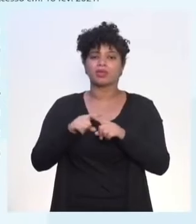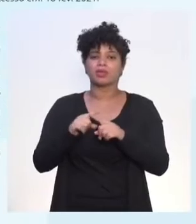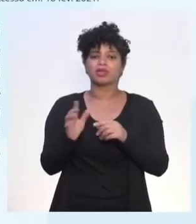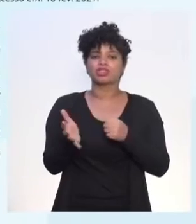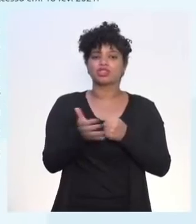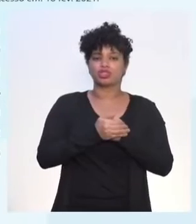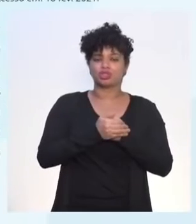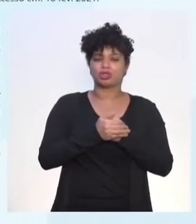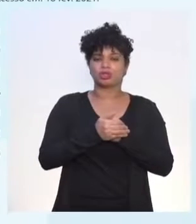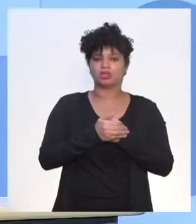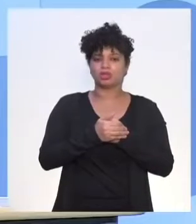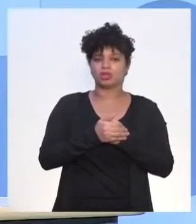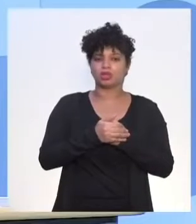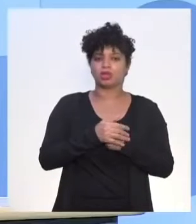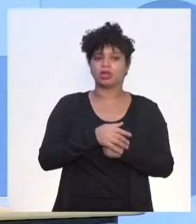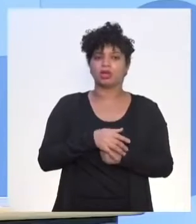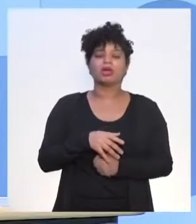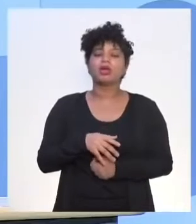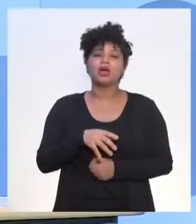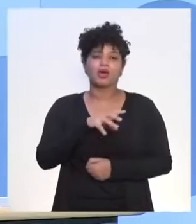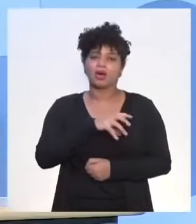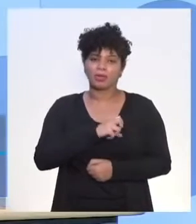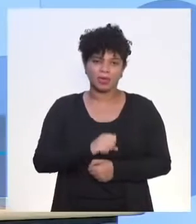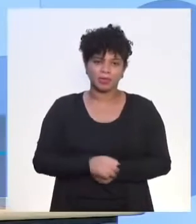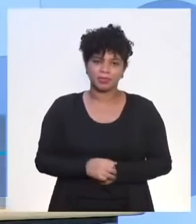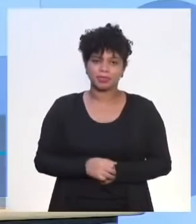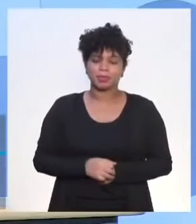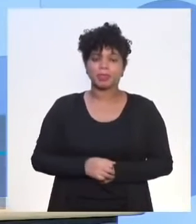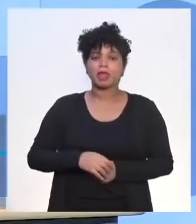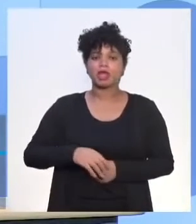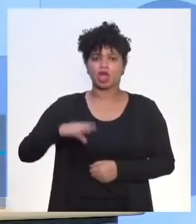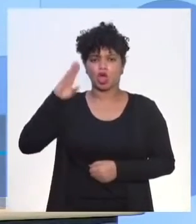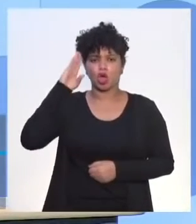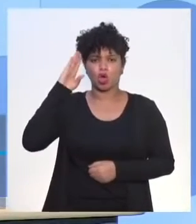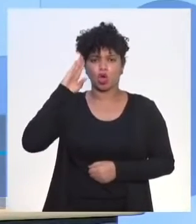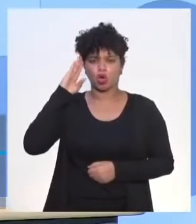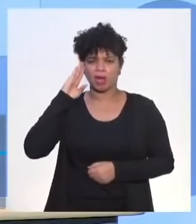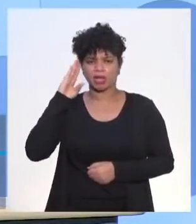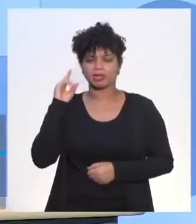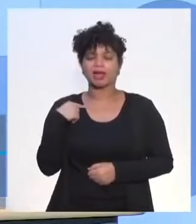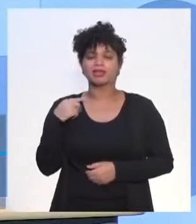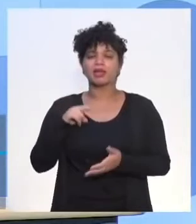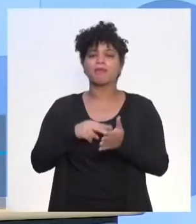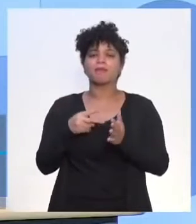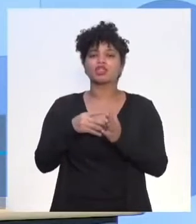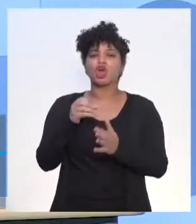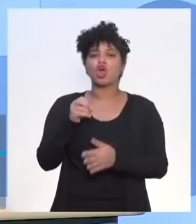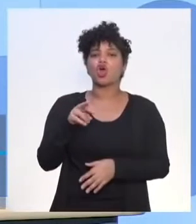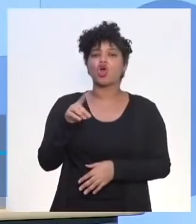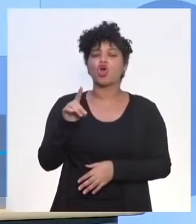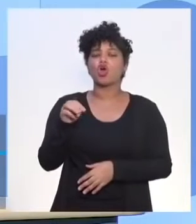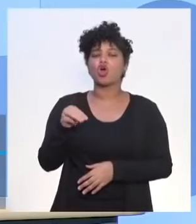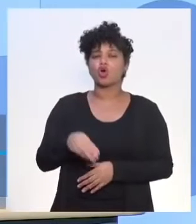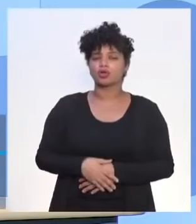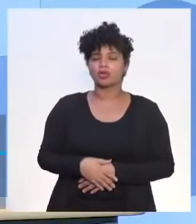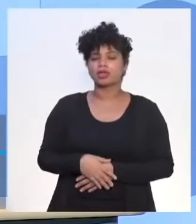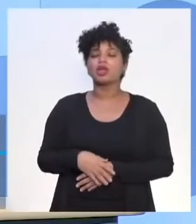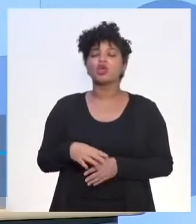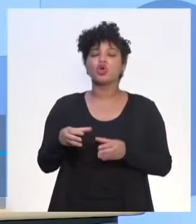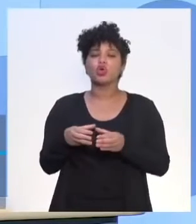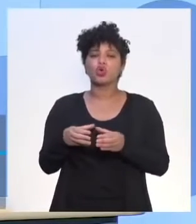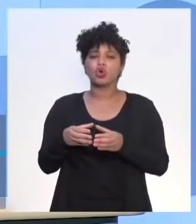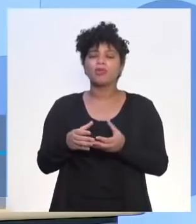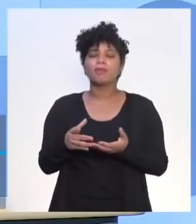o amor, né? Sim. A ordem representada pelos militares e o progresso representado aí pelos cafeicultores,